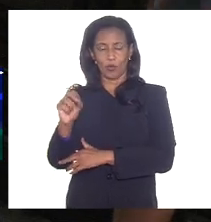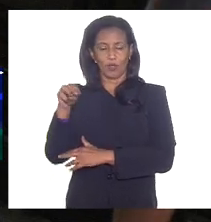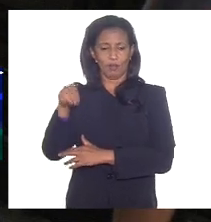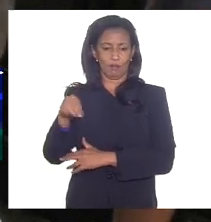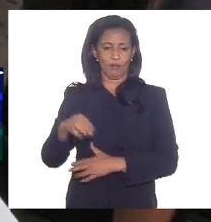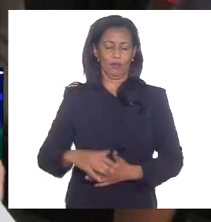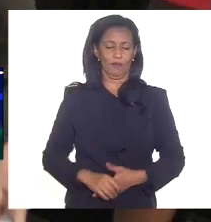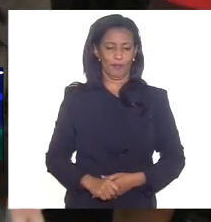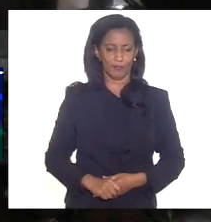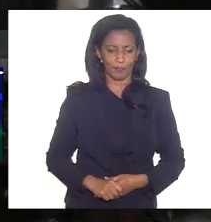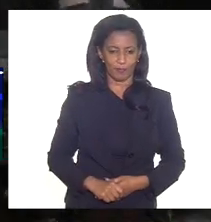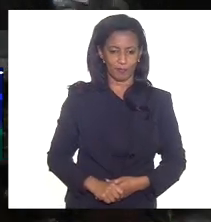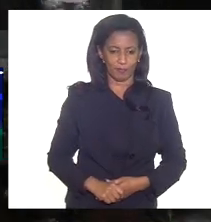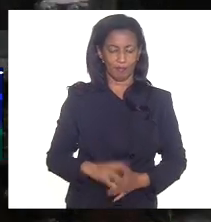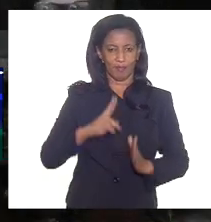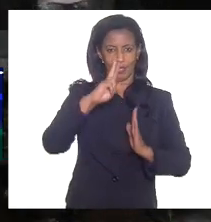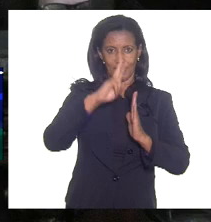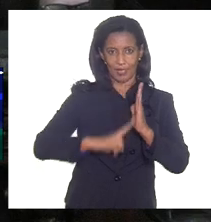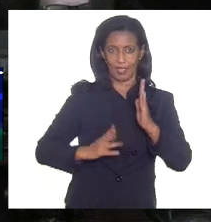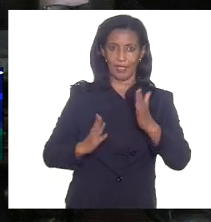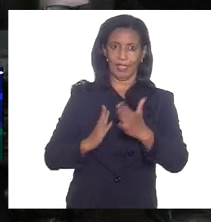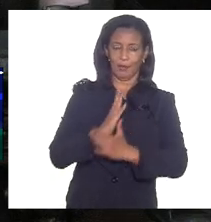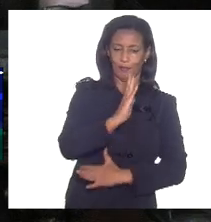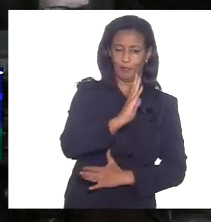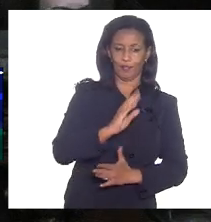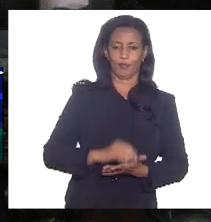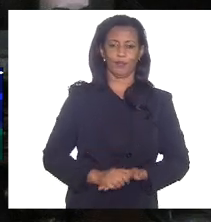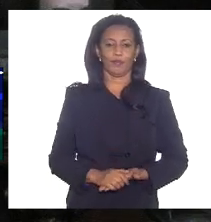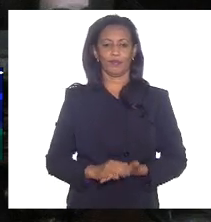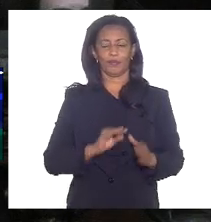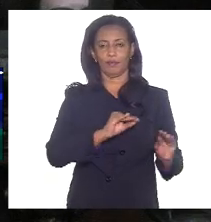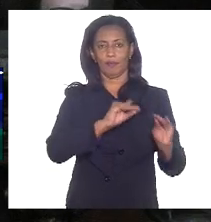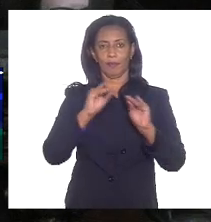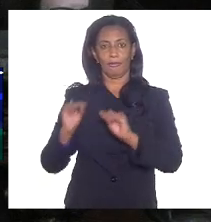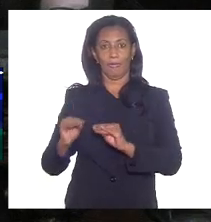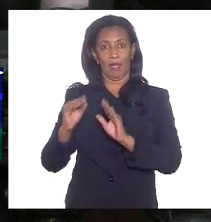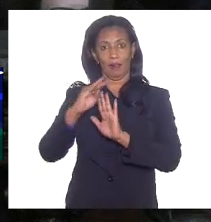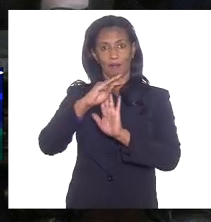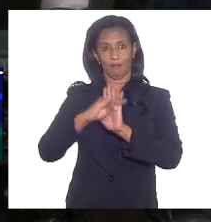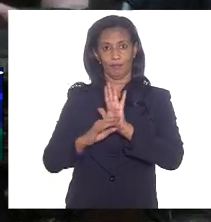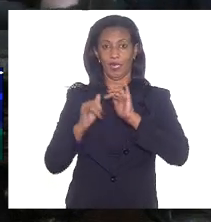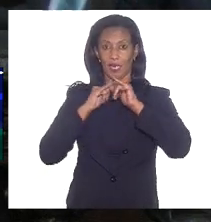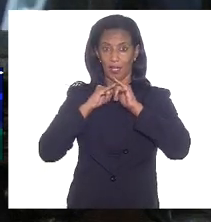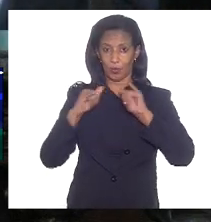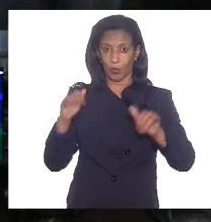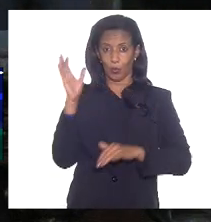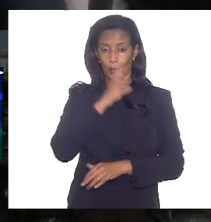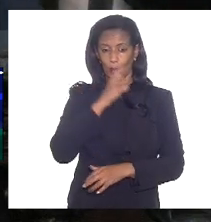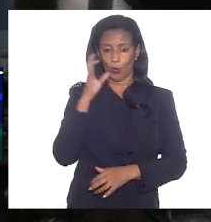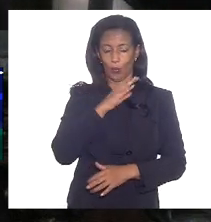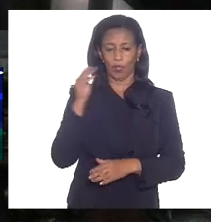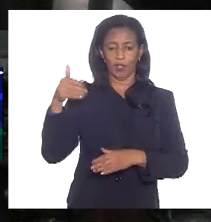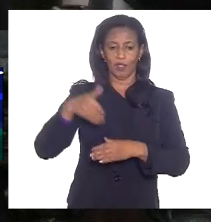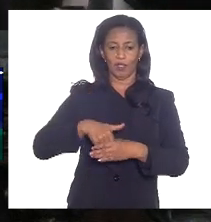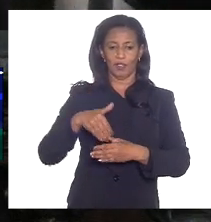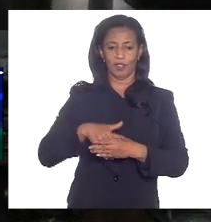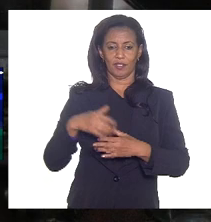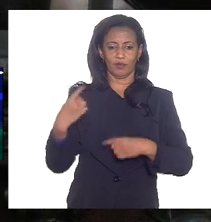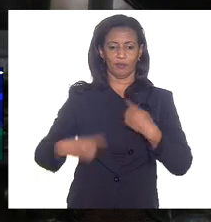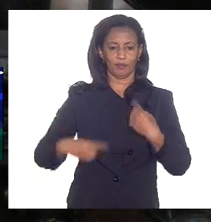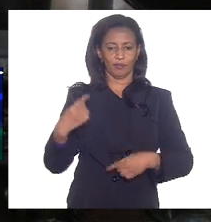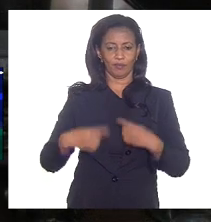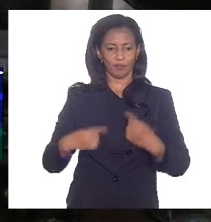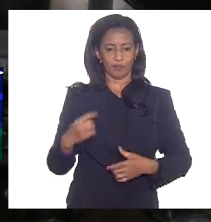15h50. Lida e aprovada a ata, passa-se à ordem do dia. Anuncio, em regime de urgência, em votação, em discussão